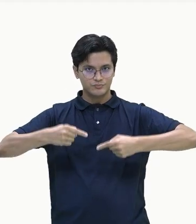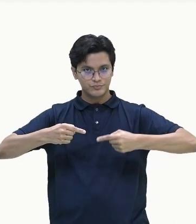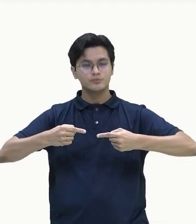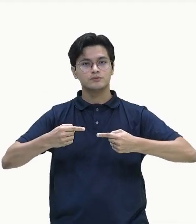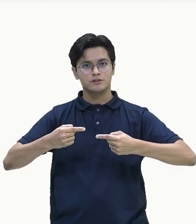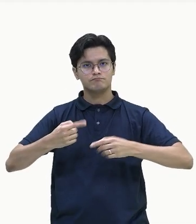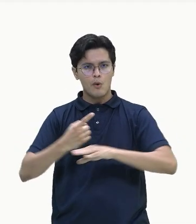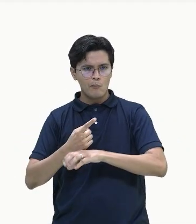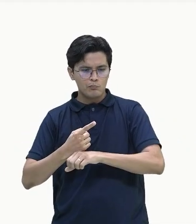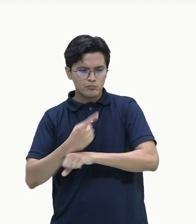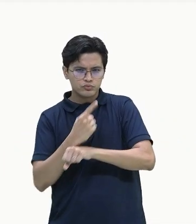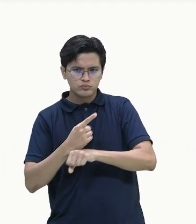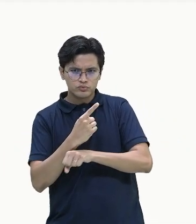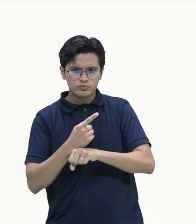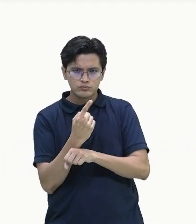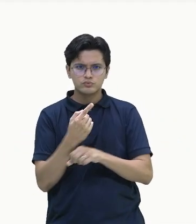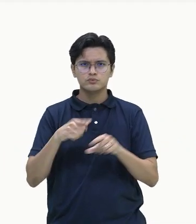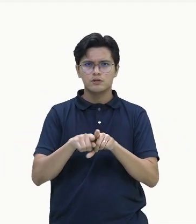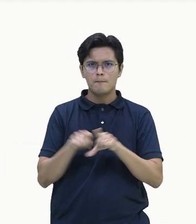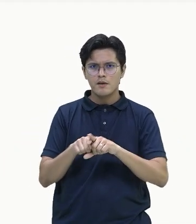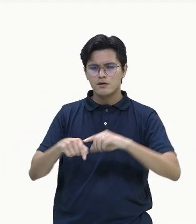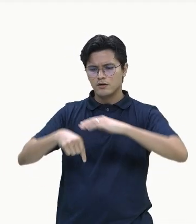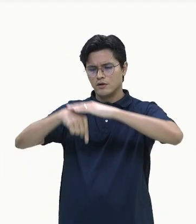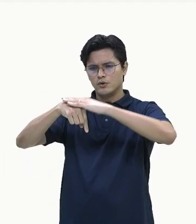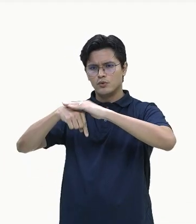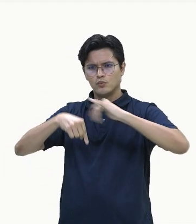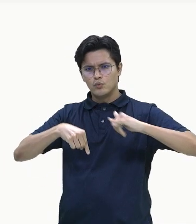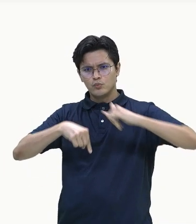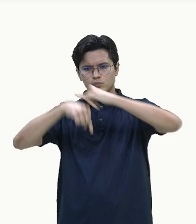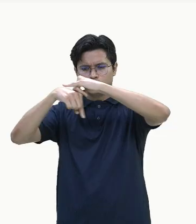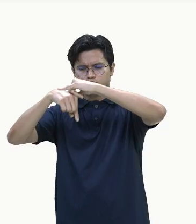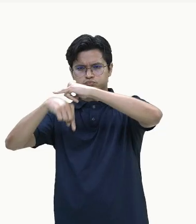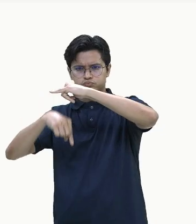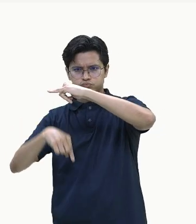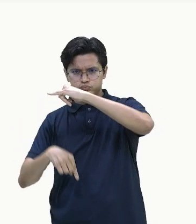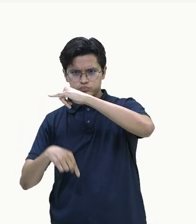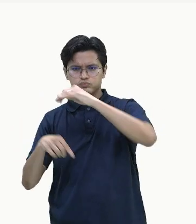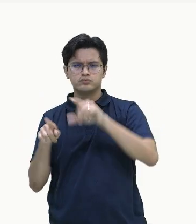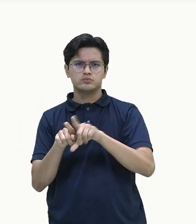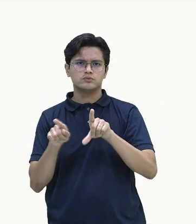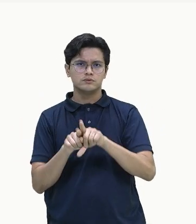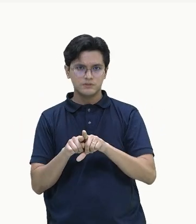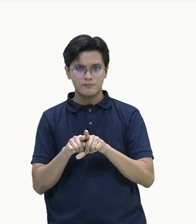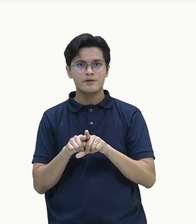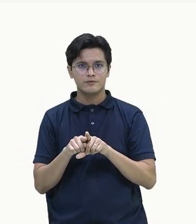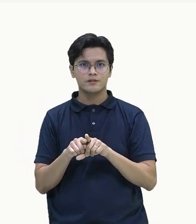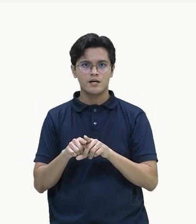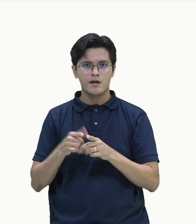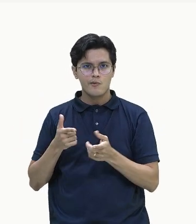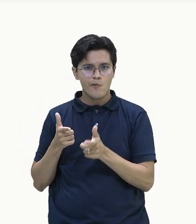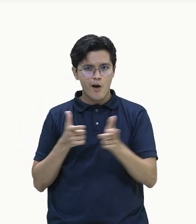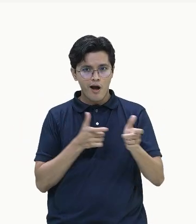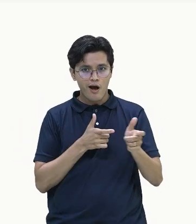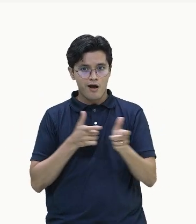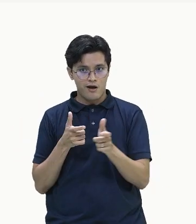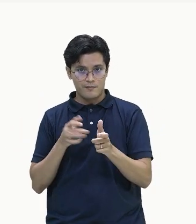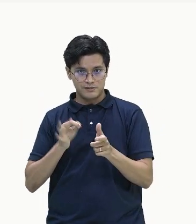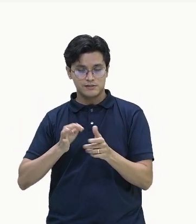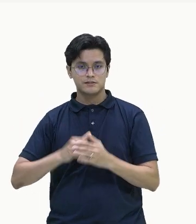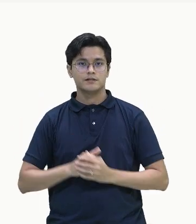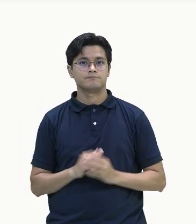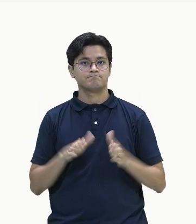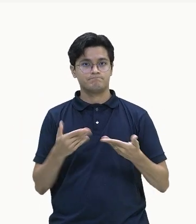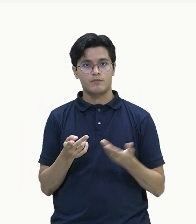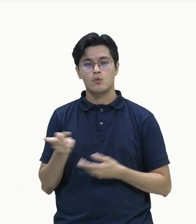ali desenvolver esse arsenal nuclear. Estados Unidos e União Soviética desenvolveram armas